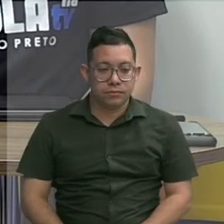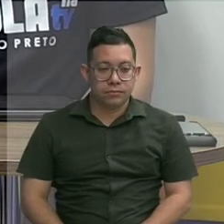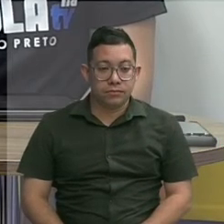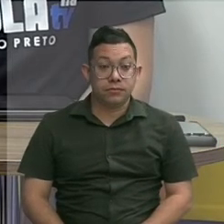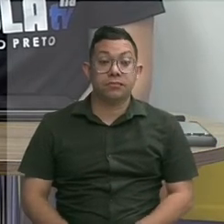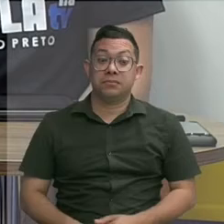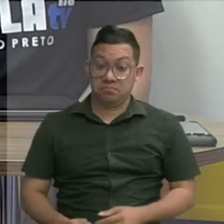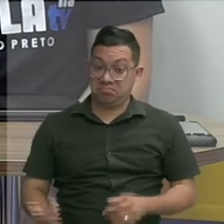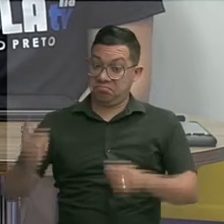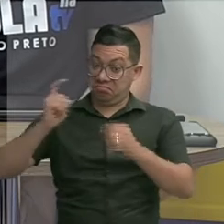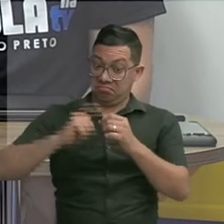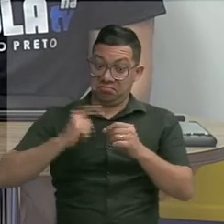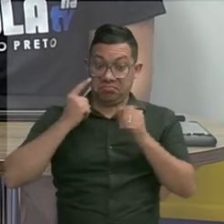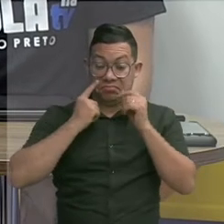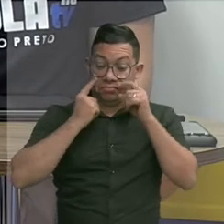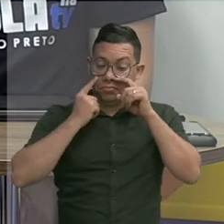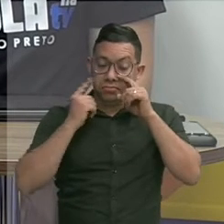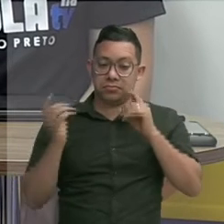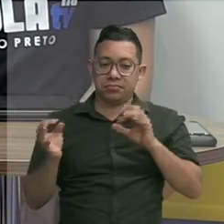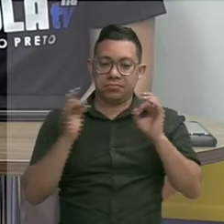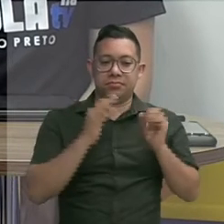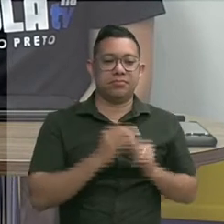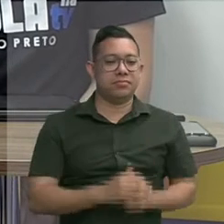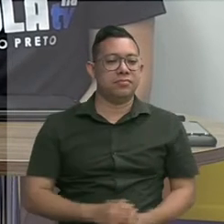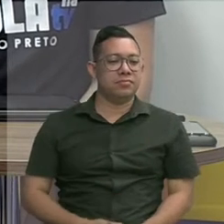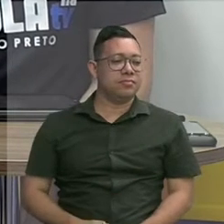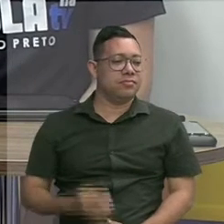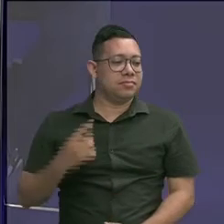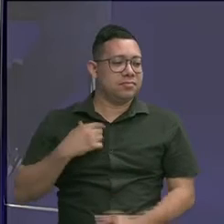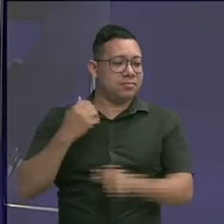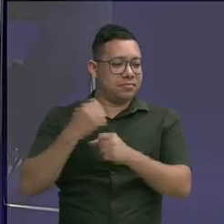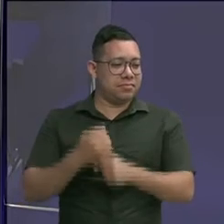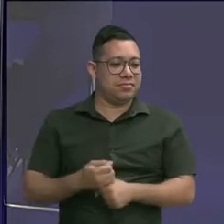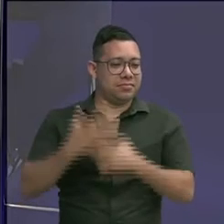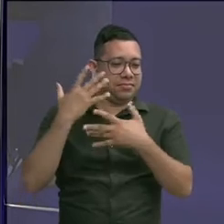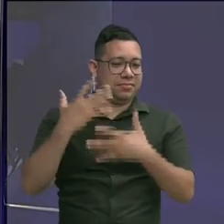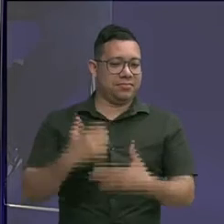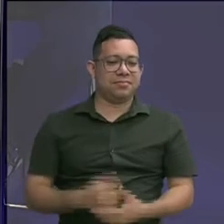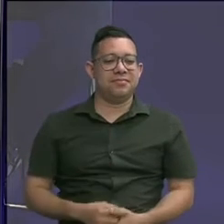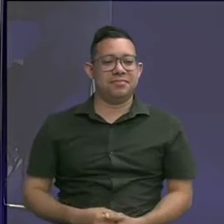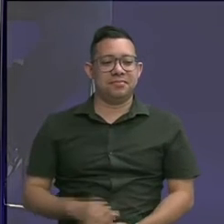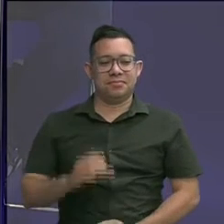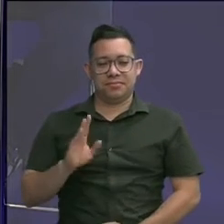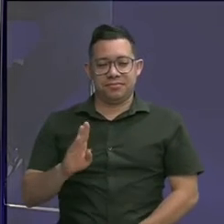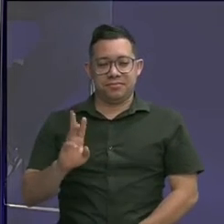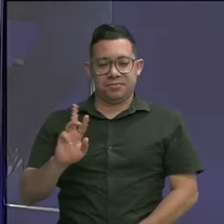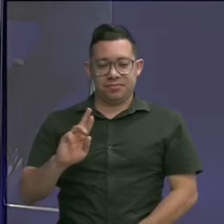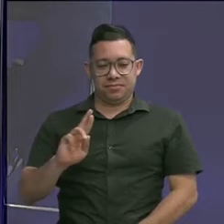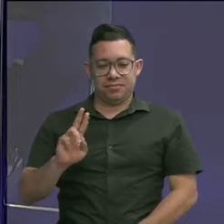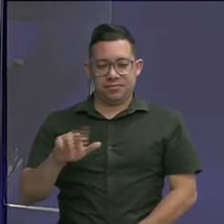eu vou tão gente vamos lá vamos ver olha começaram a Bruna do Ângela está participando